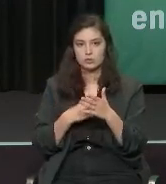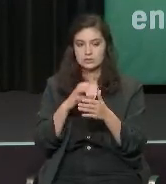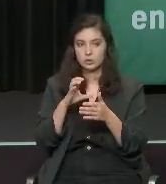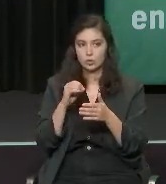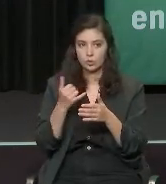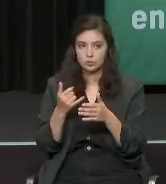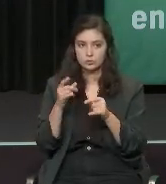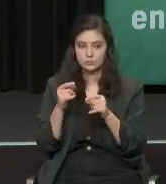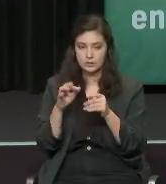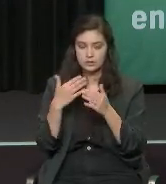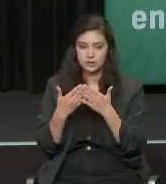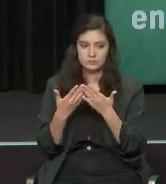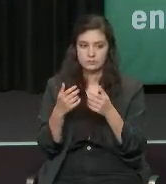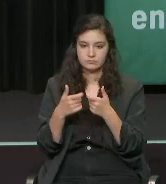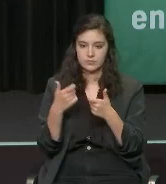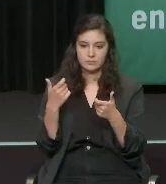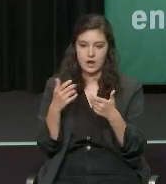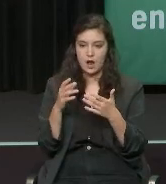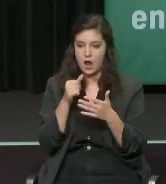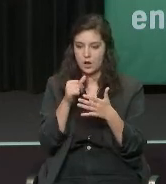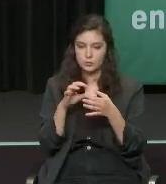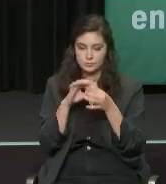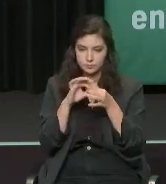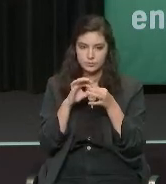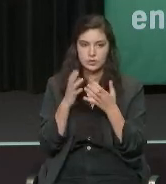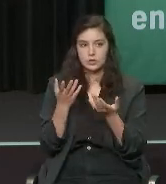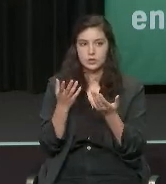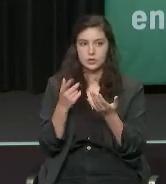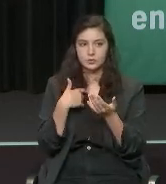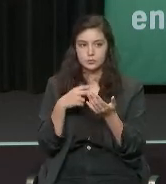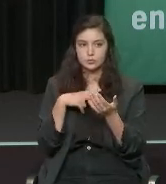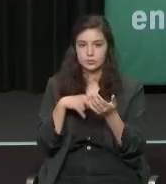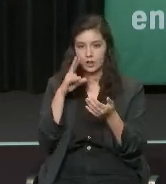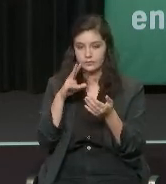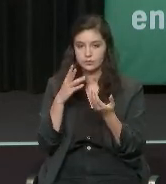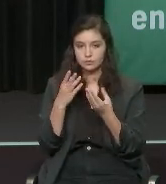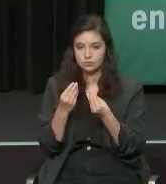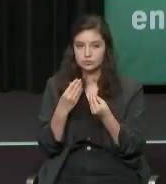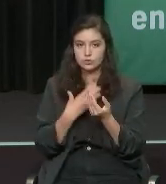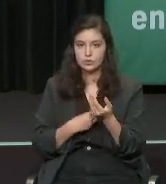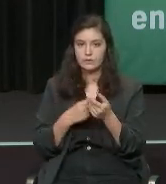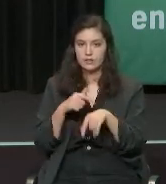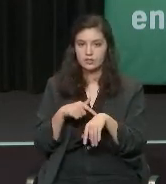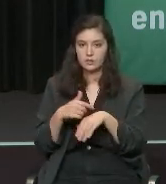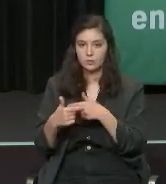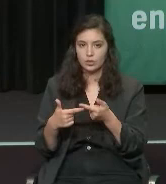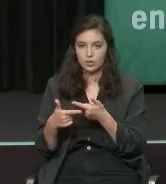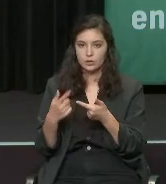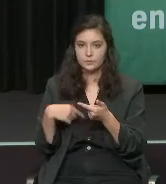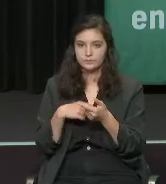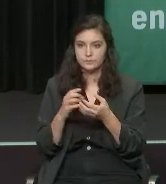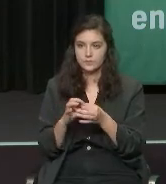eu mencionei que é inseparável da água, eu gostaria de ver Portugal, a breve prazo, congregar